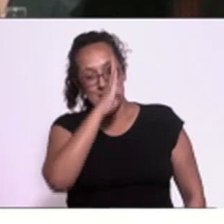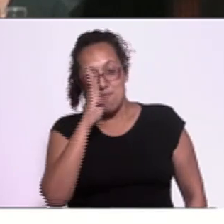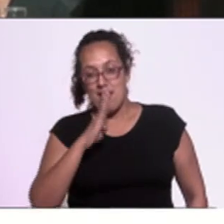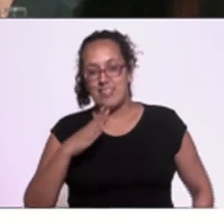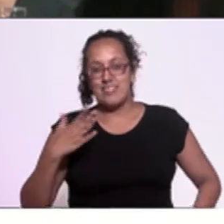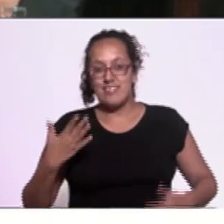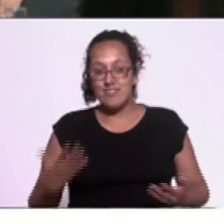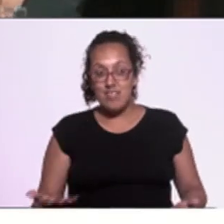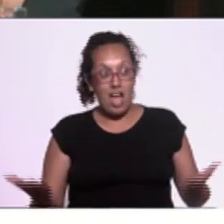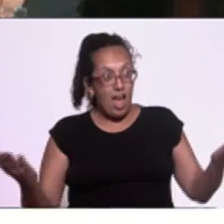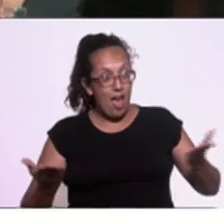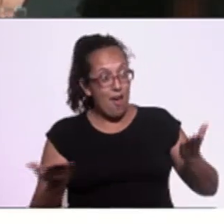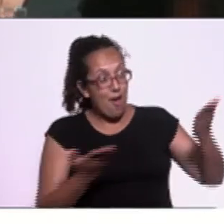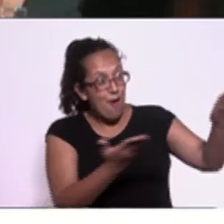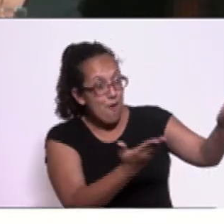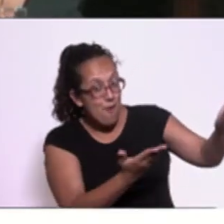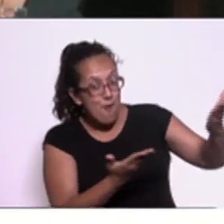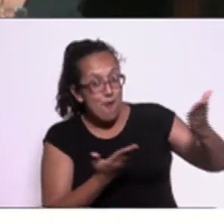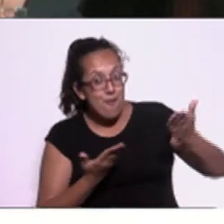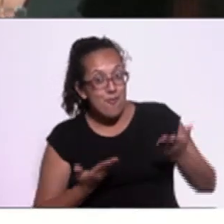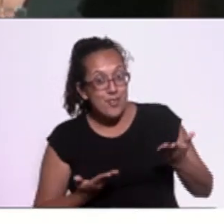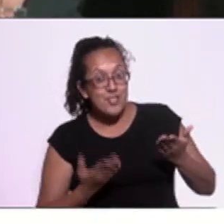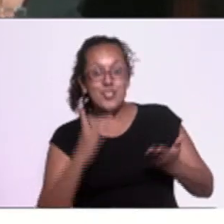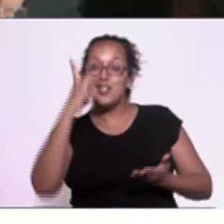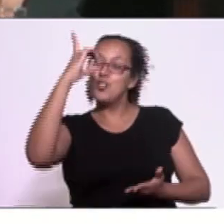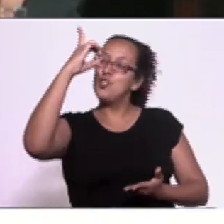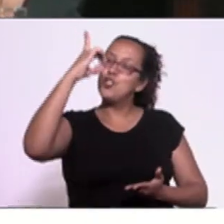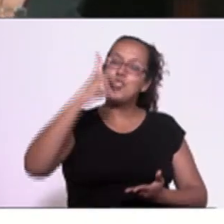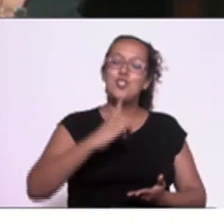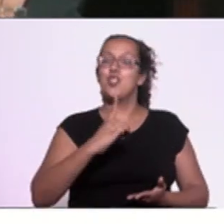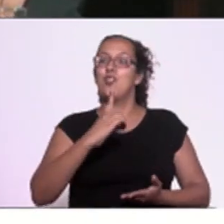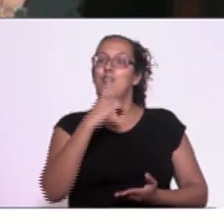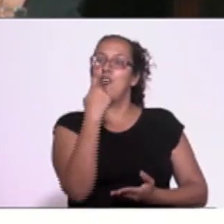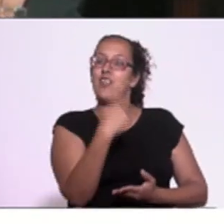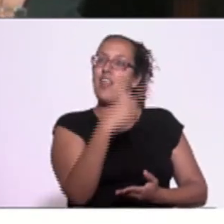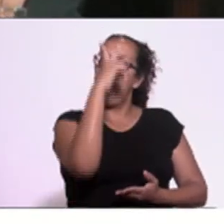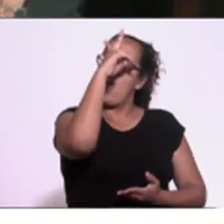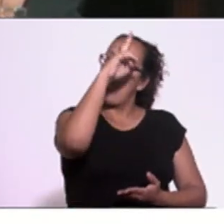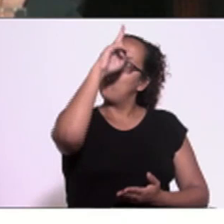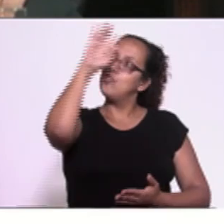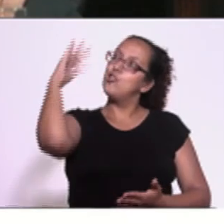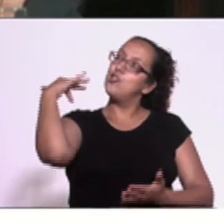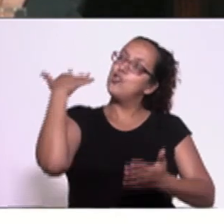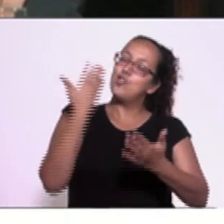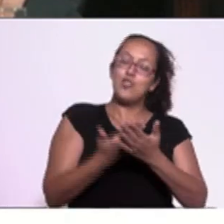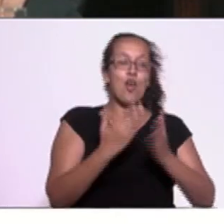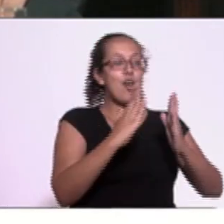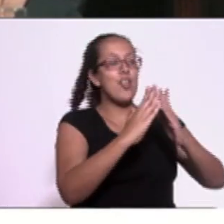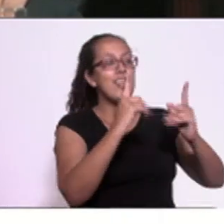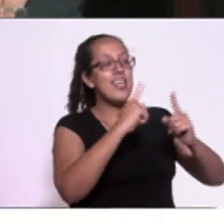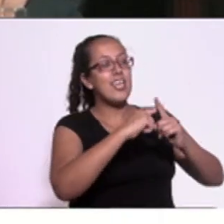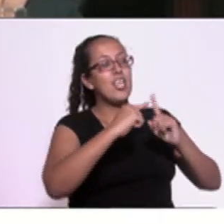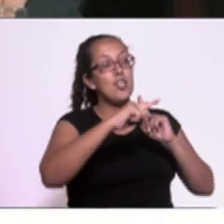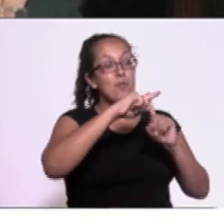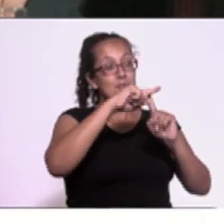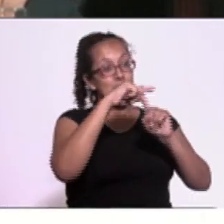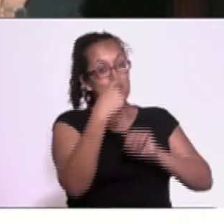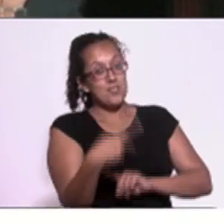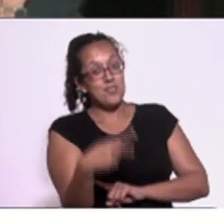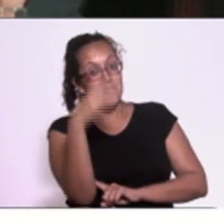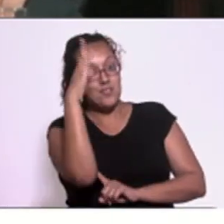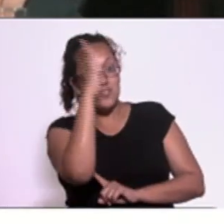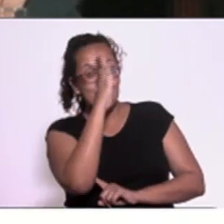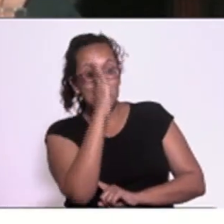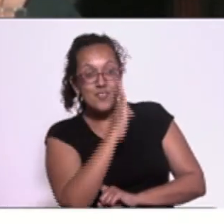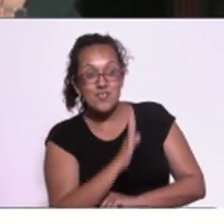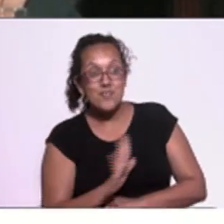honraria, convido a diretora de Patrimônio Histórico da Igreja Positivista do Brasil, não